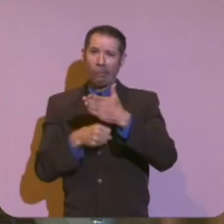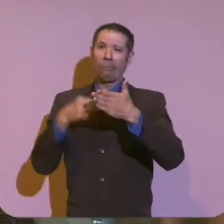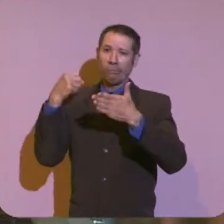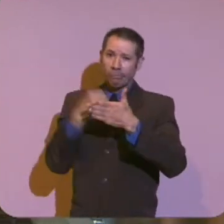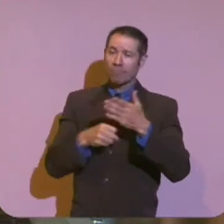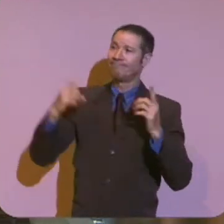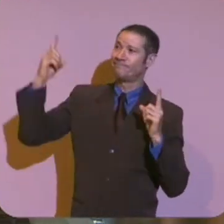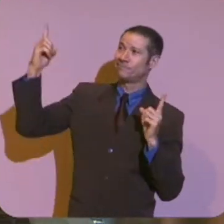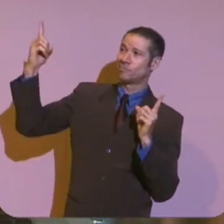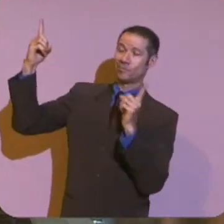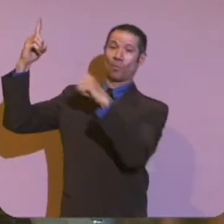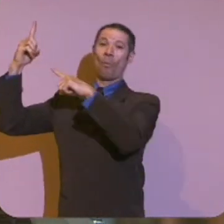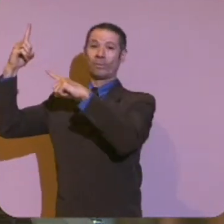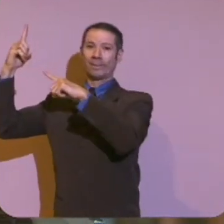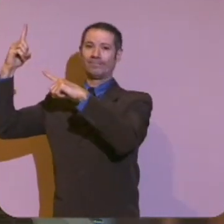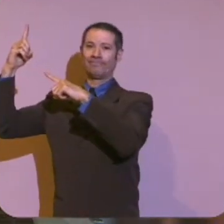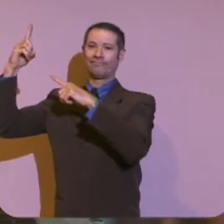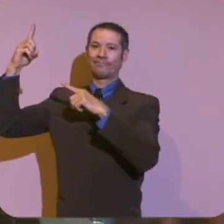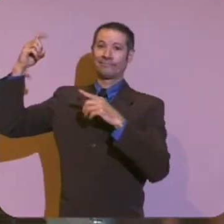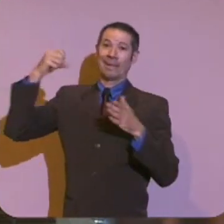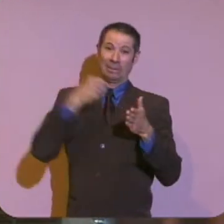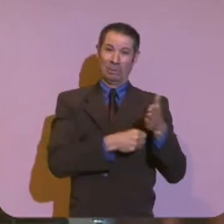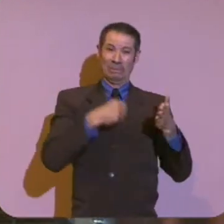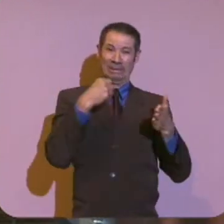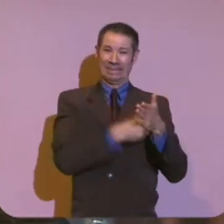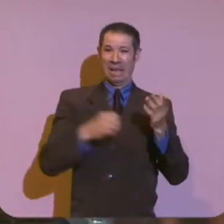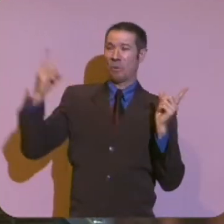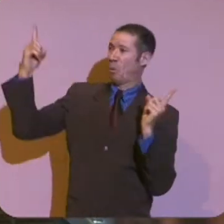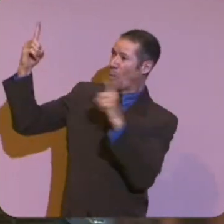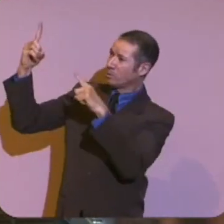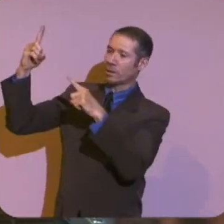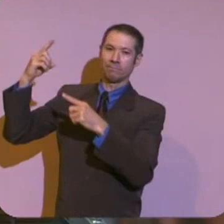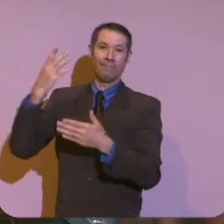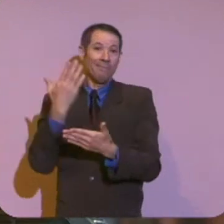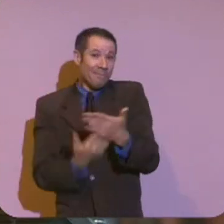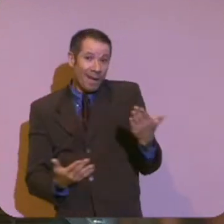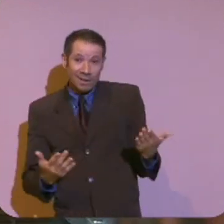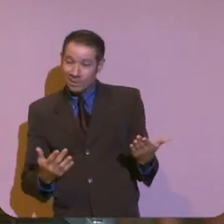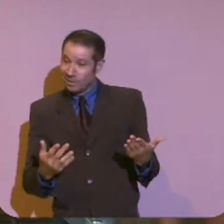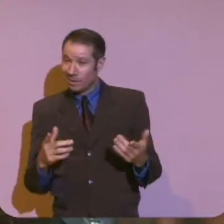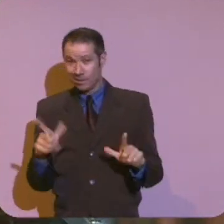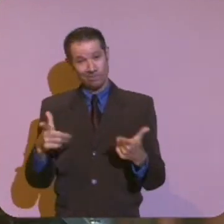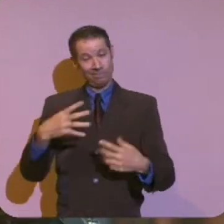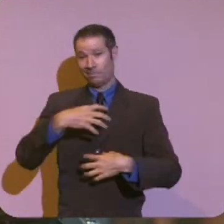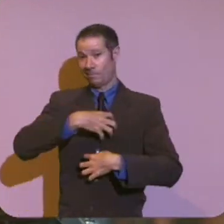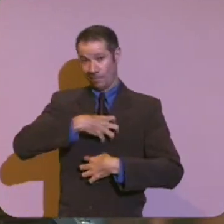vida inteira. E lutar com Deus é uma causa perdida, não tem jeito.